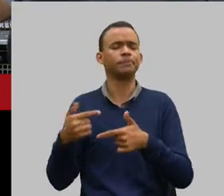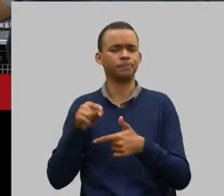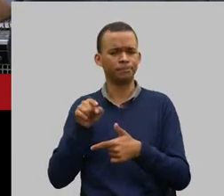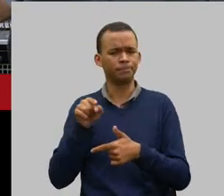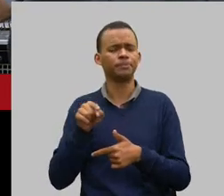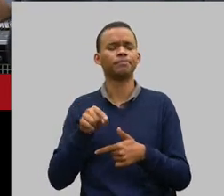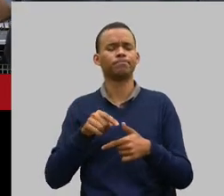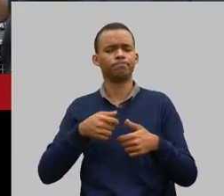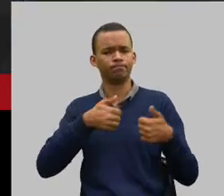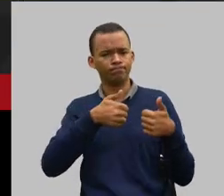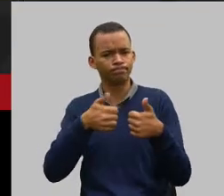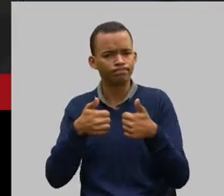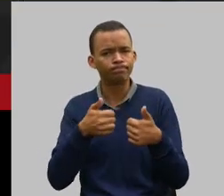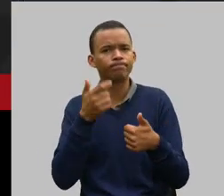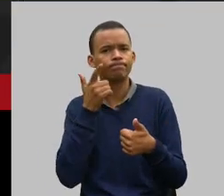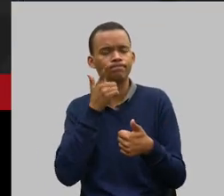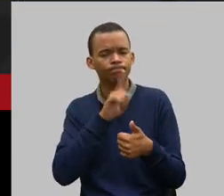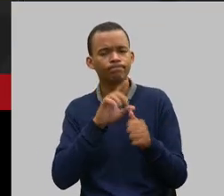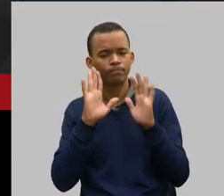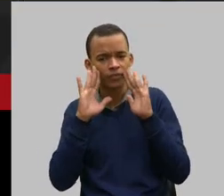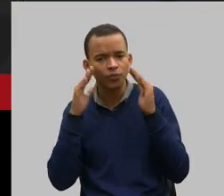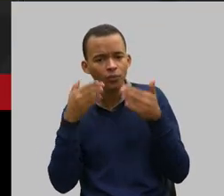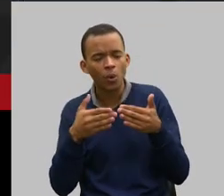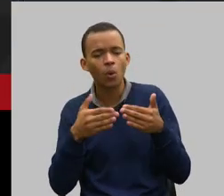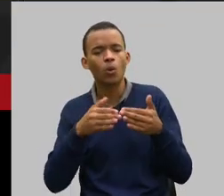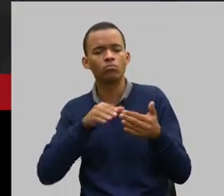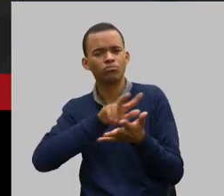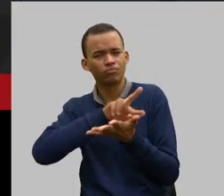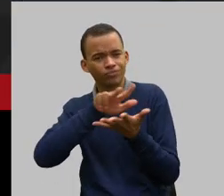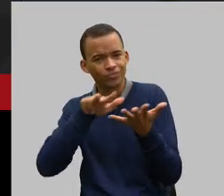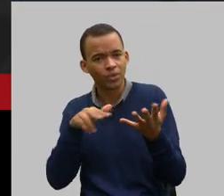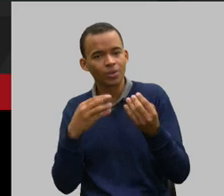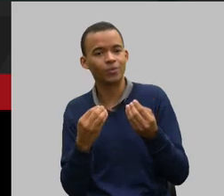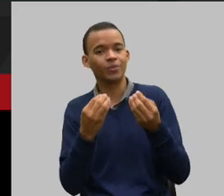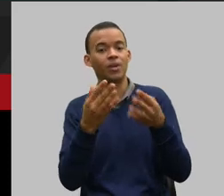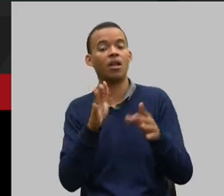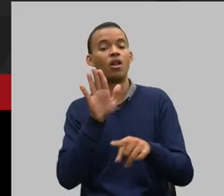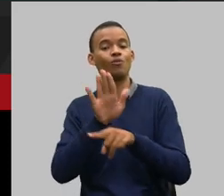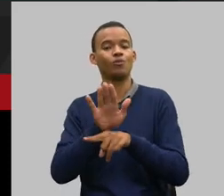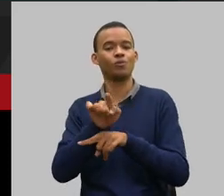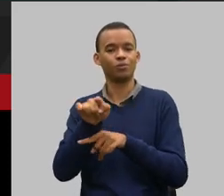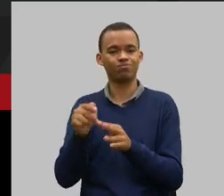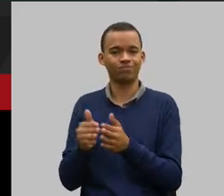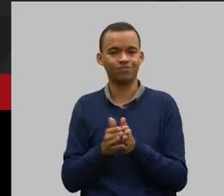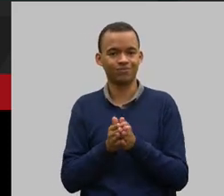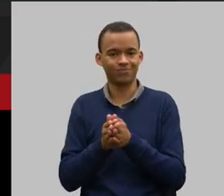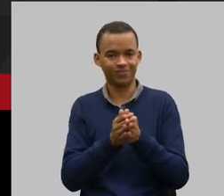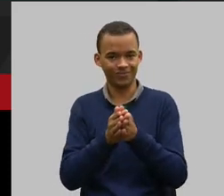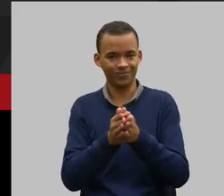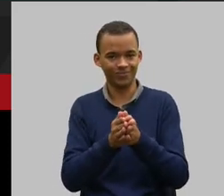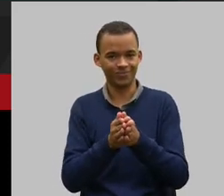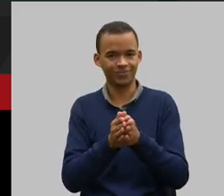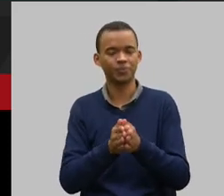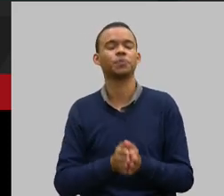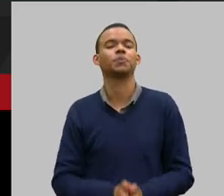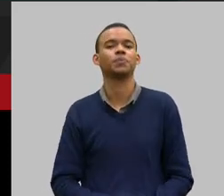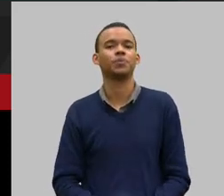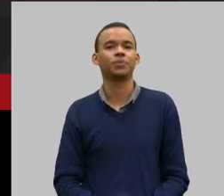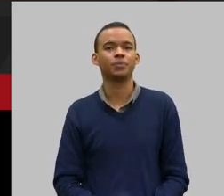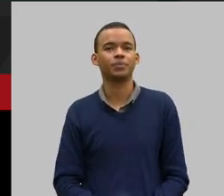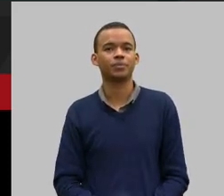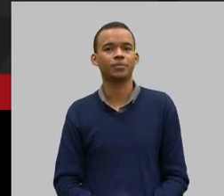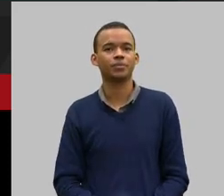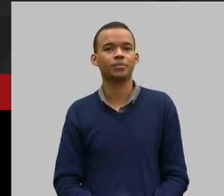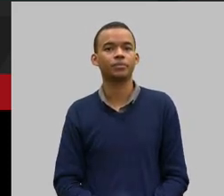várias entregas já previstas para o Vale do Jequiti uma das questões que a gente já tem